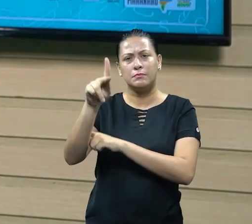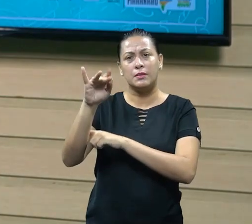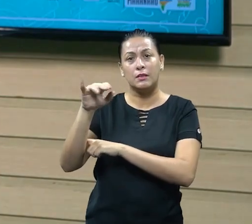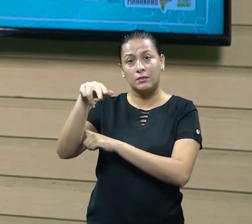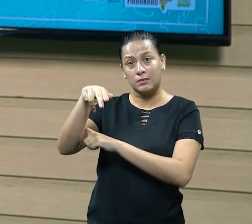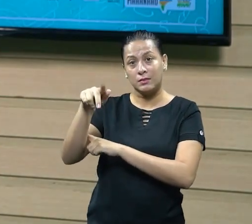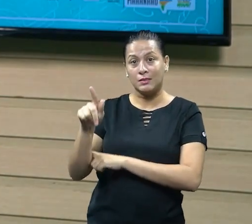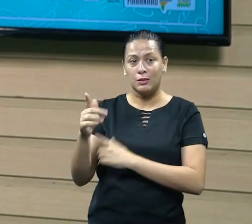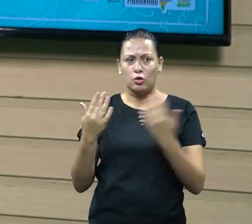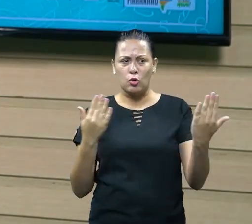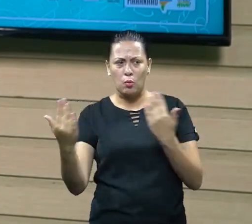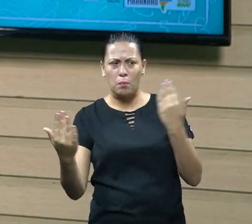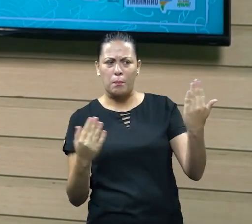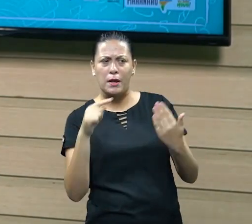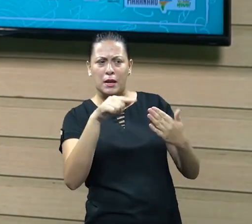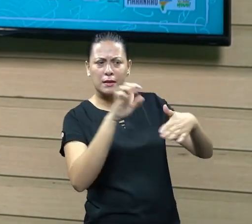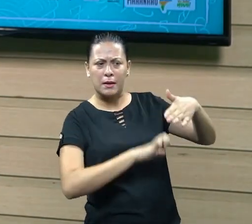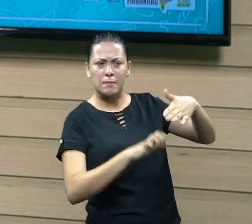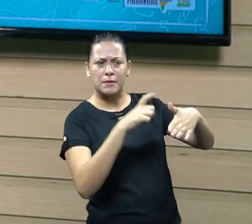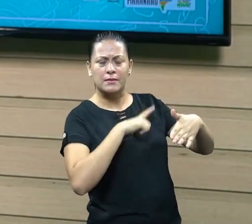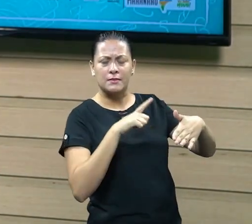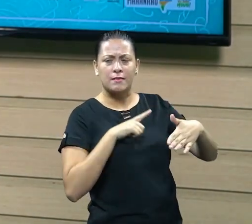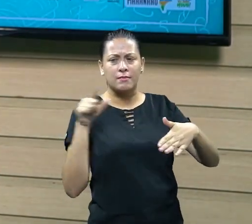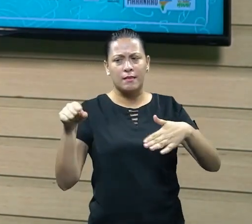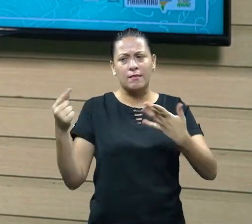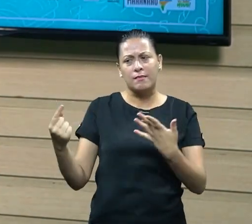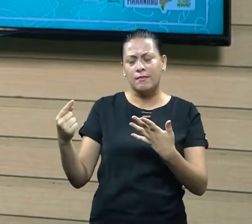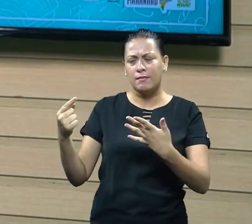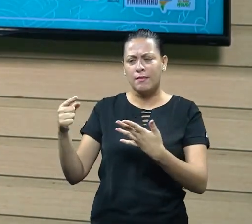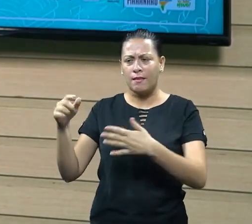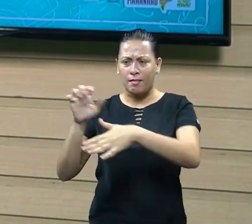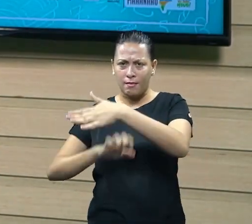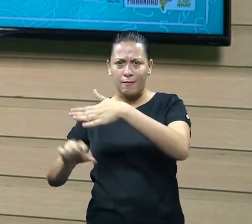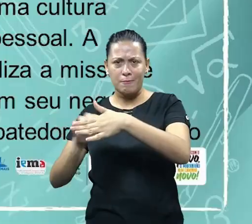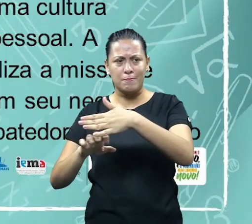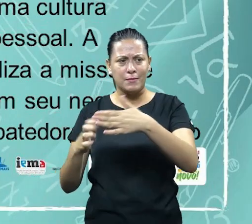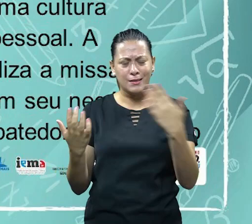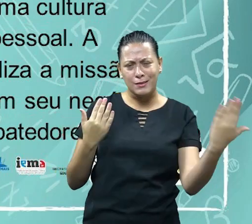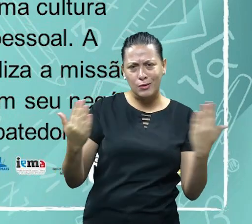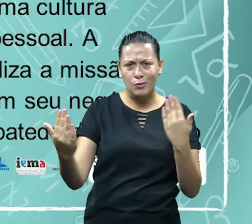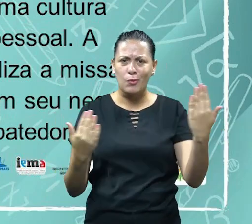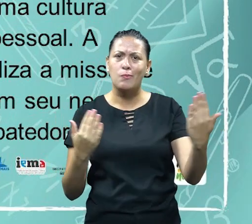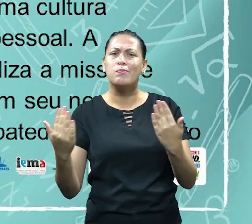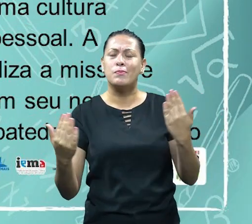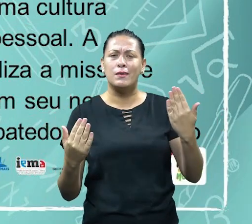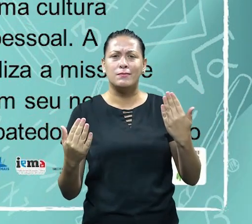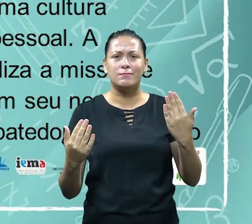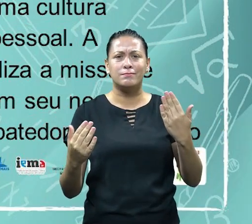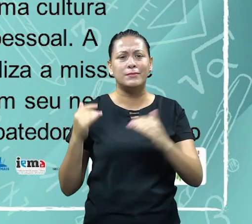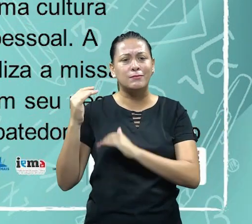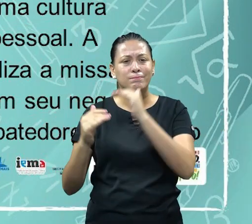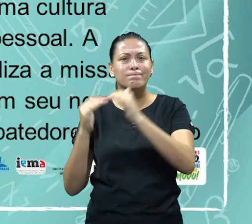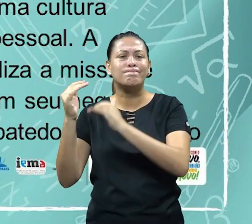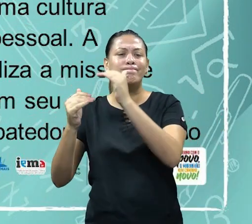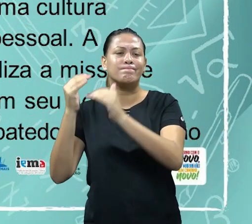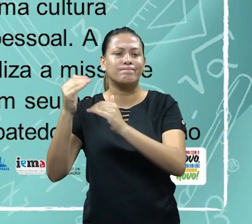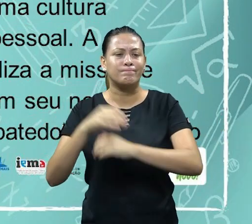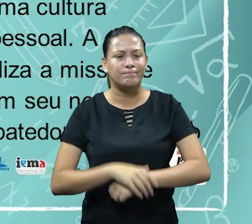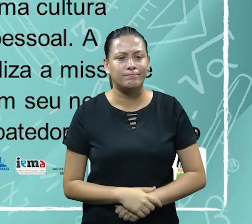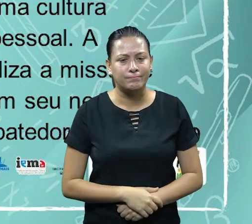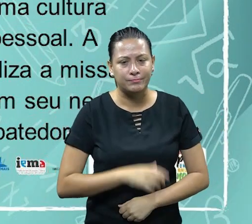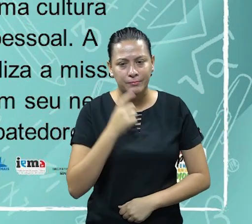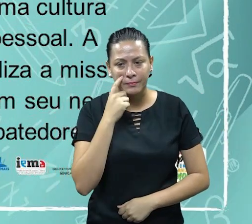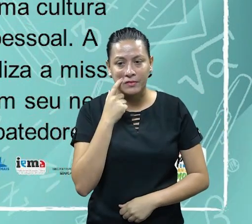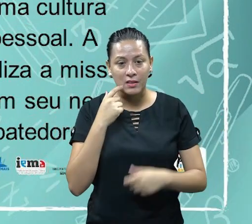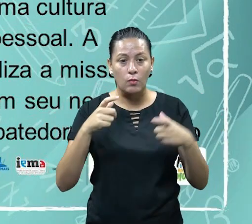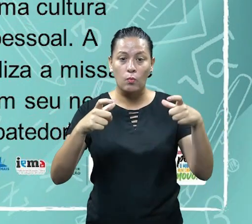com o que você não tem ou já tem ou quer aprimorar e para poder buscar evoluir. Deixou de ser local ou regional. O